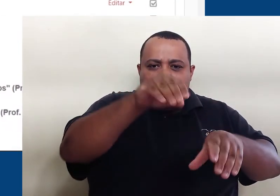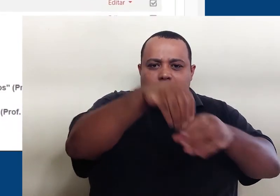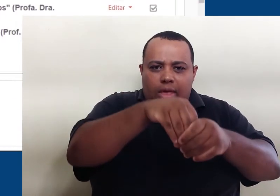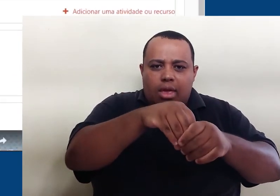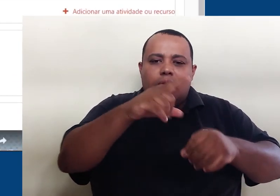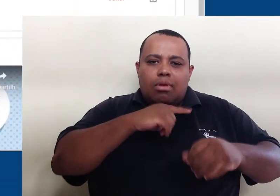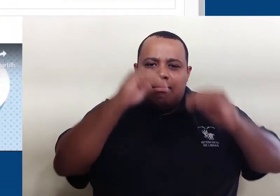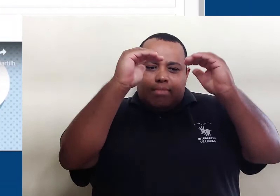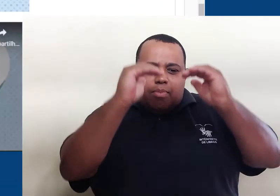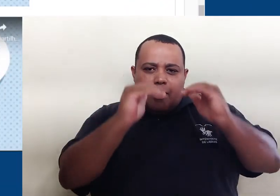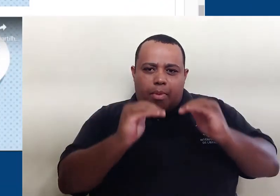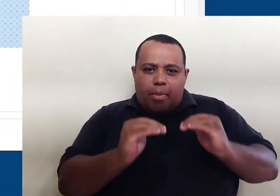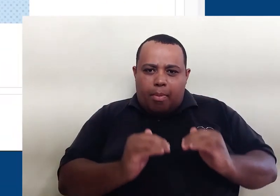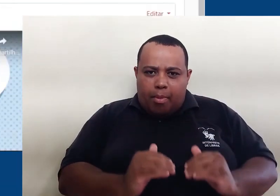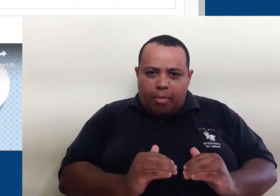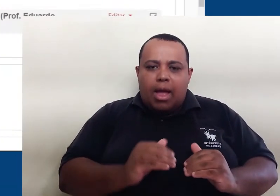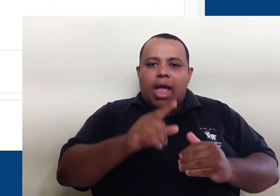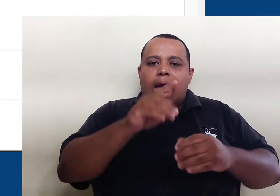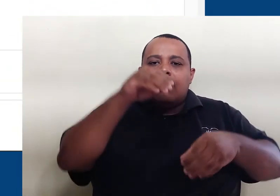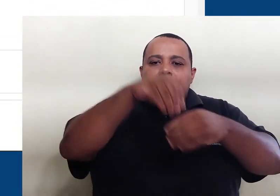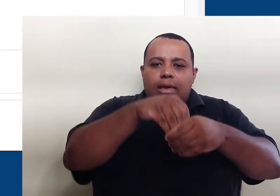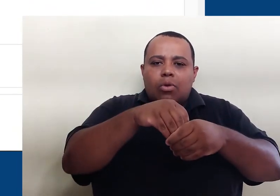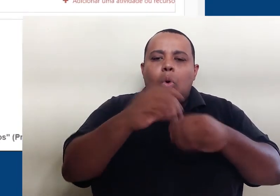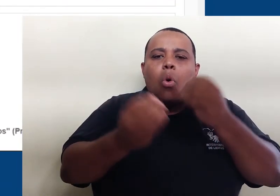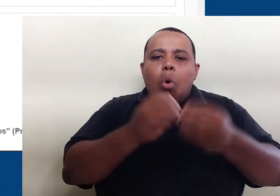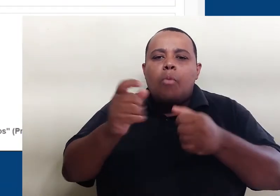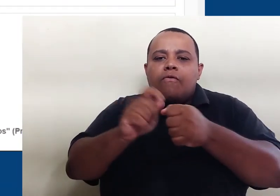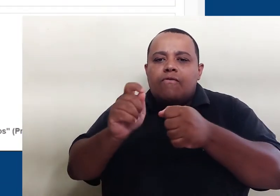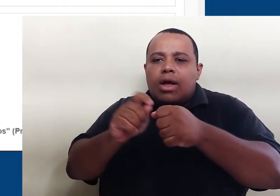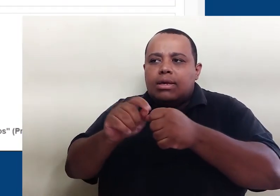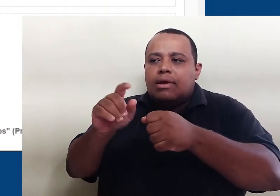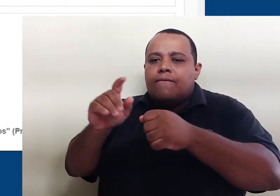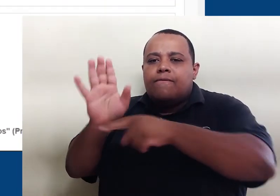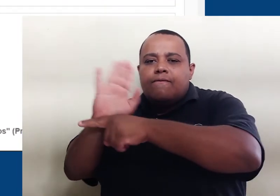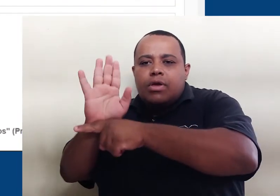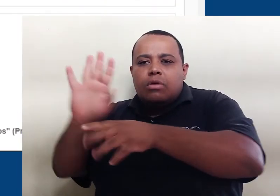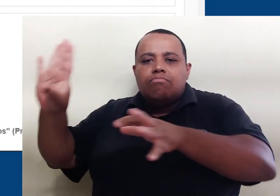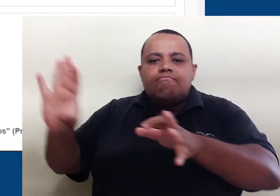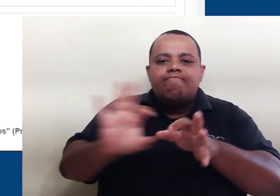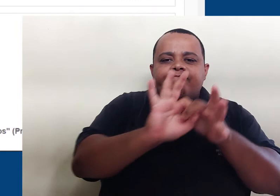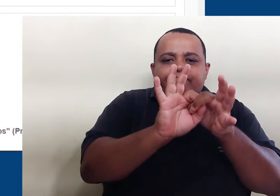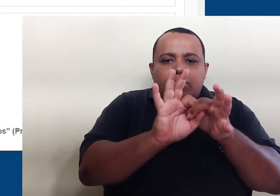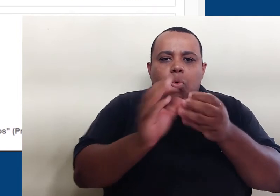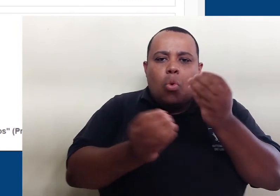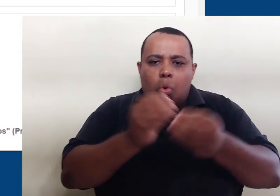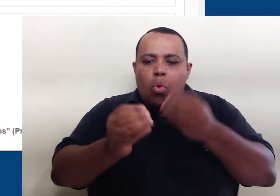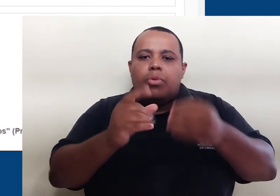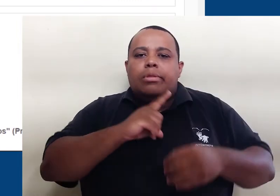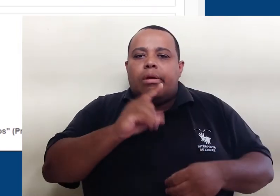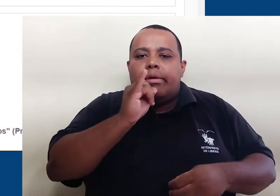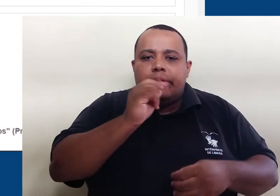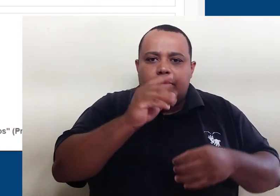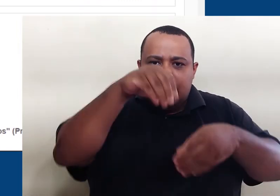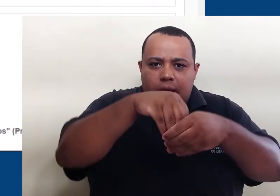Tópico 1, tópico 2, tópico 3, tópico 4. E aqui eu vou fazer o upload da introdução só pra gente testar as maneiras que a gente pode fazer isso. Então eu já tenho